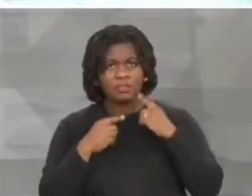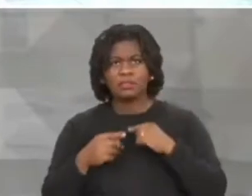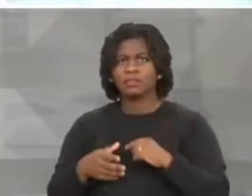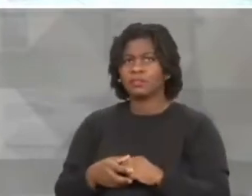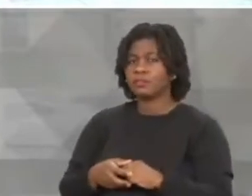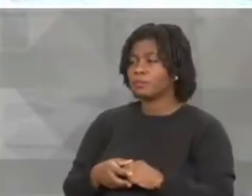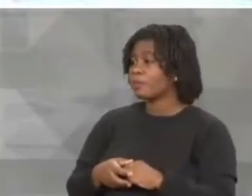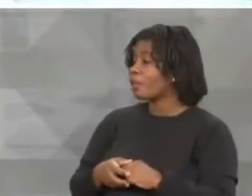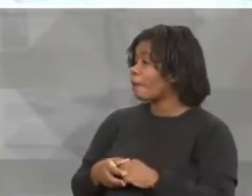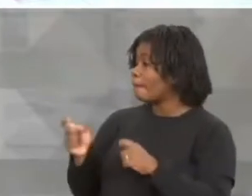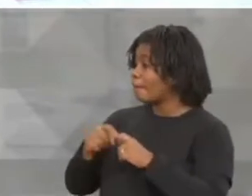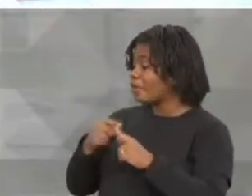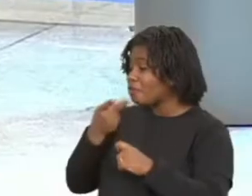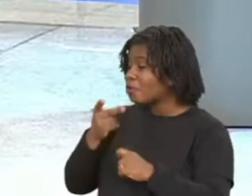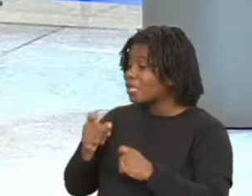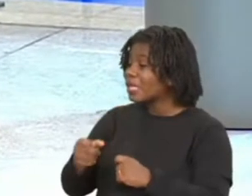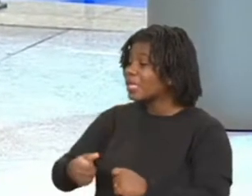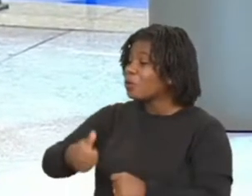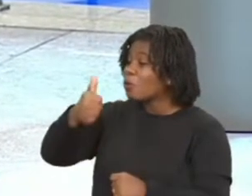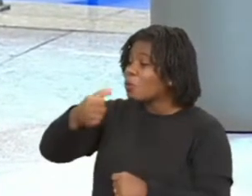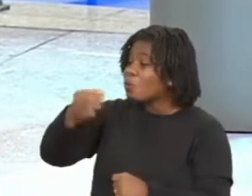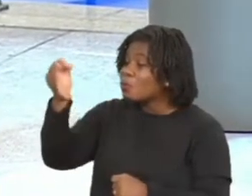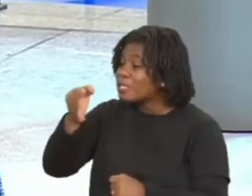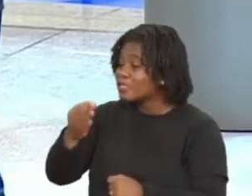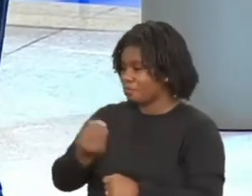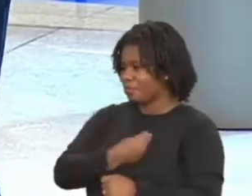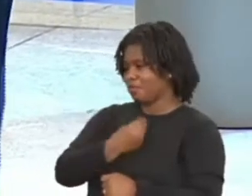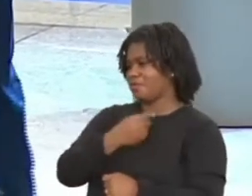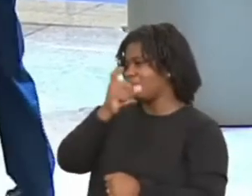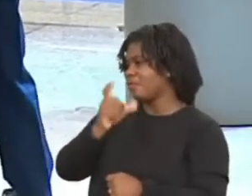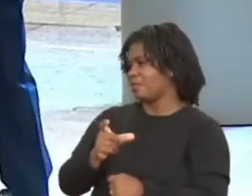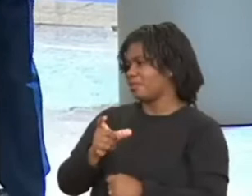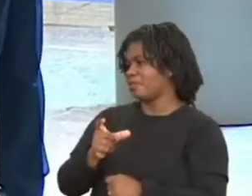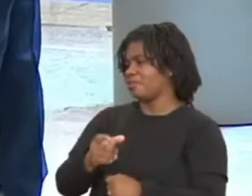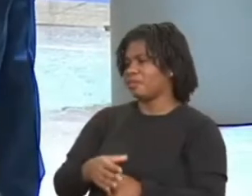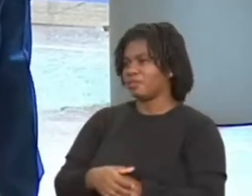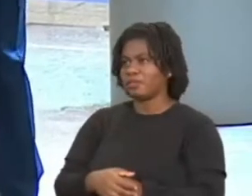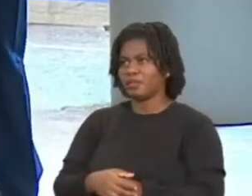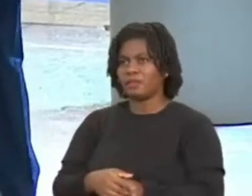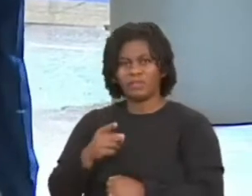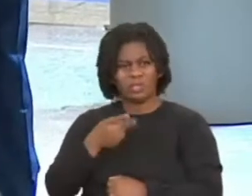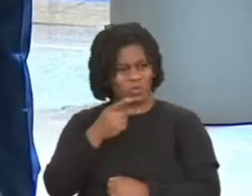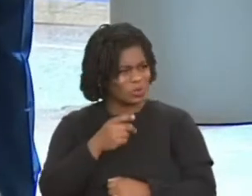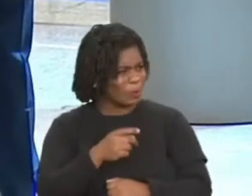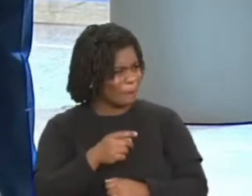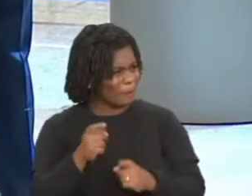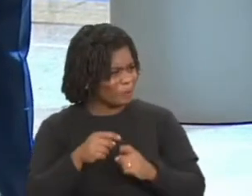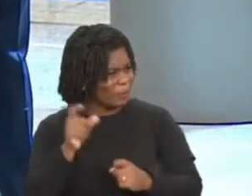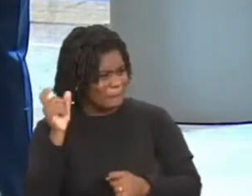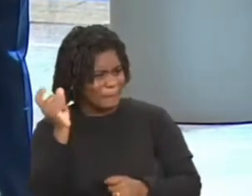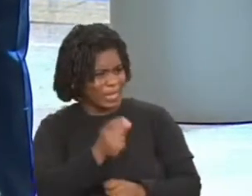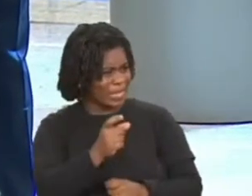eu não por cento de vida para ele um por cento em si Só houve um palavra de morte